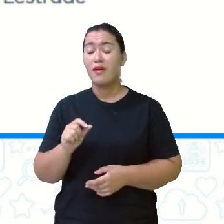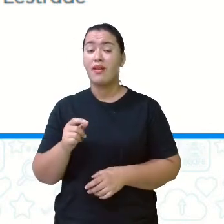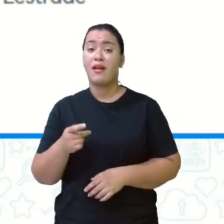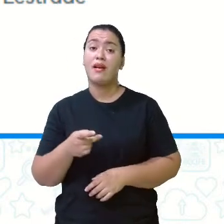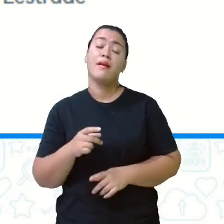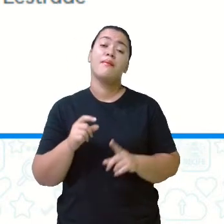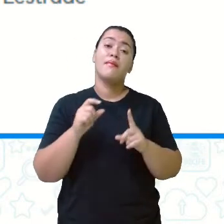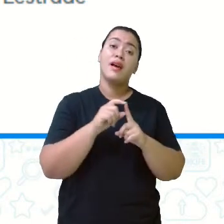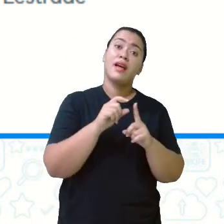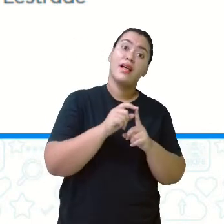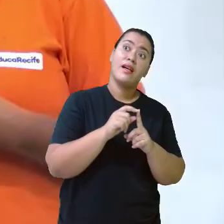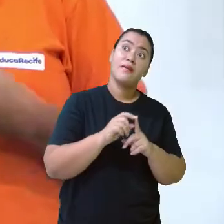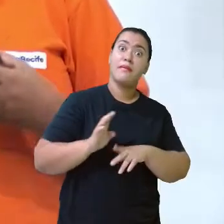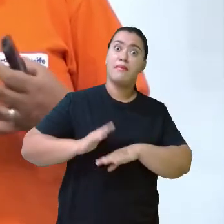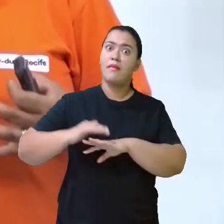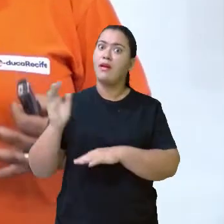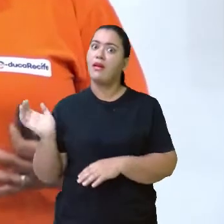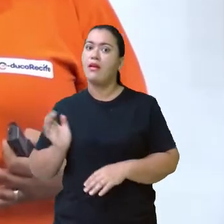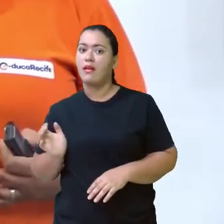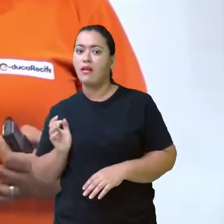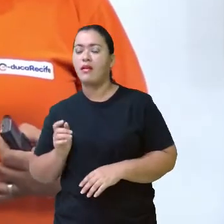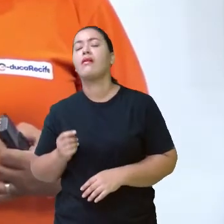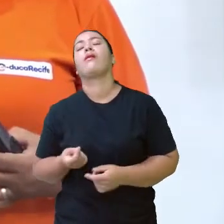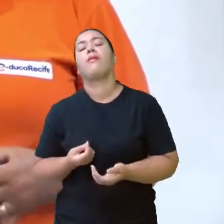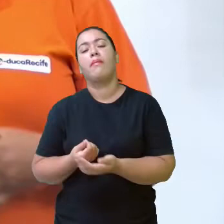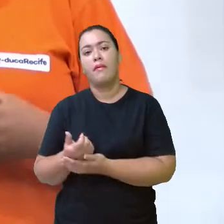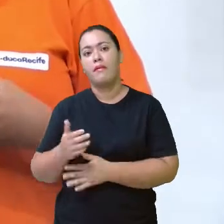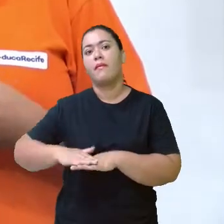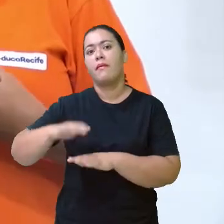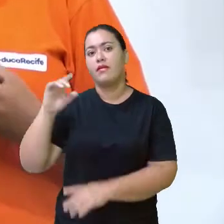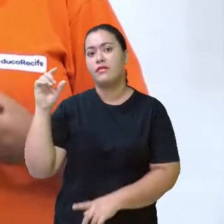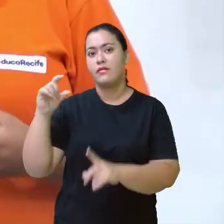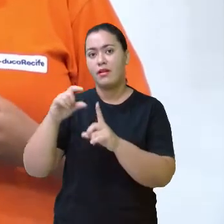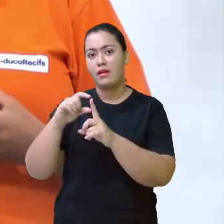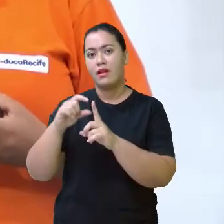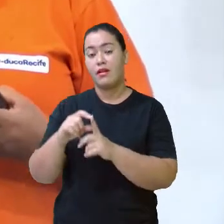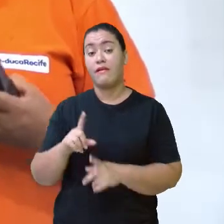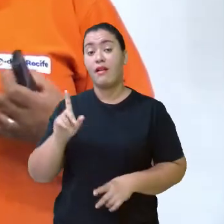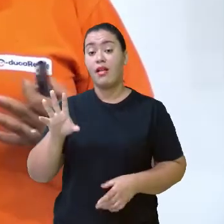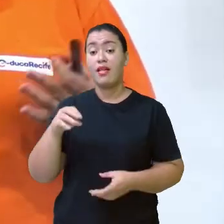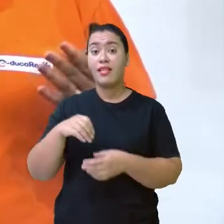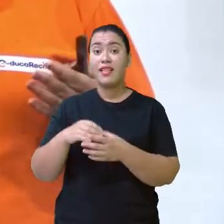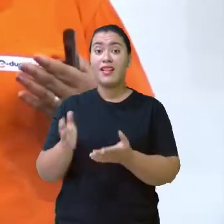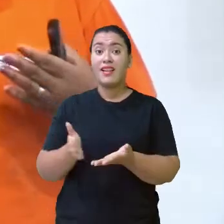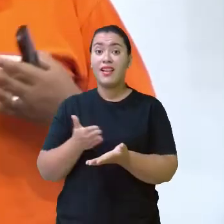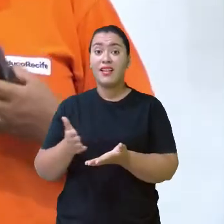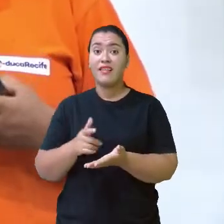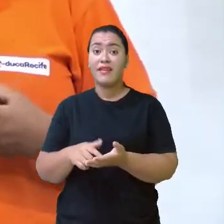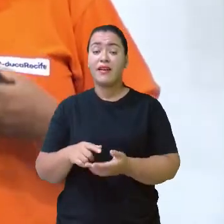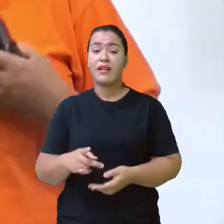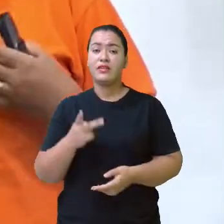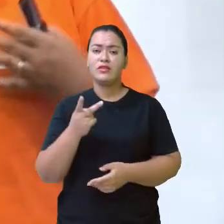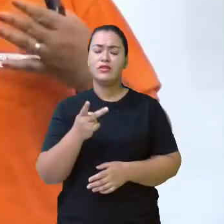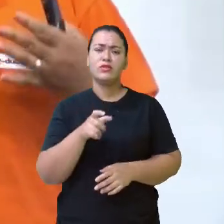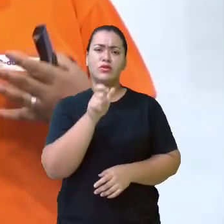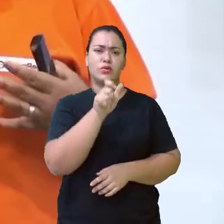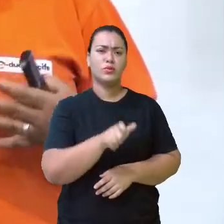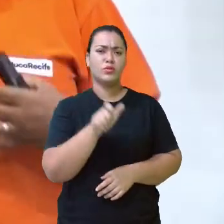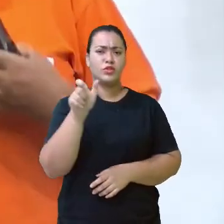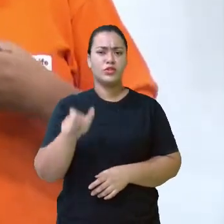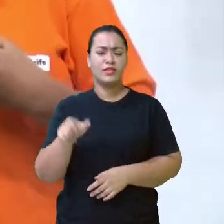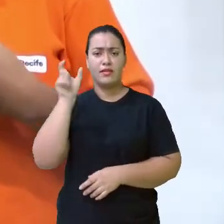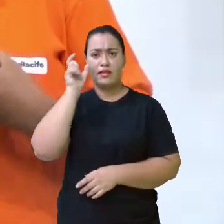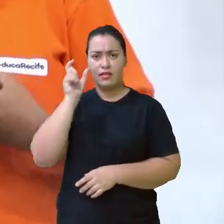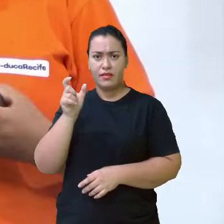tinha mais condições financeiras, comprava mais palavras. E nesse livro, vocês lembram que tem duas personagens assim